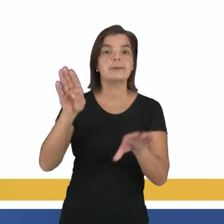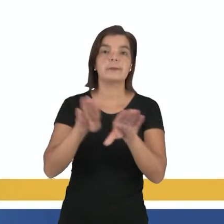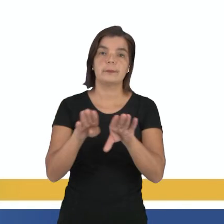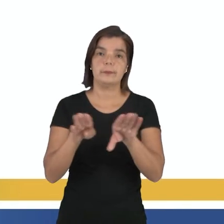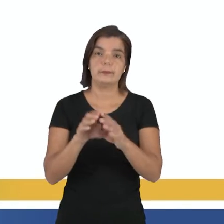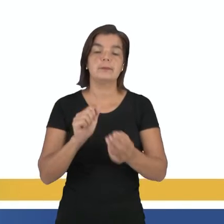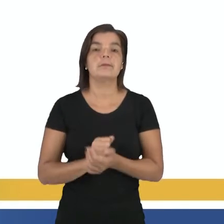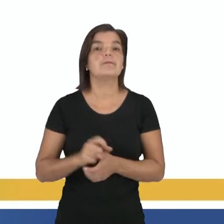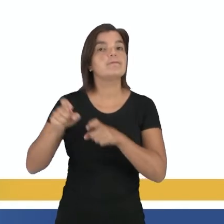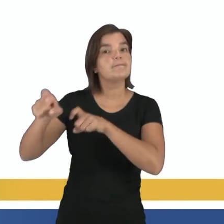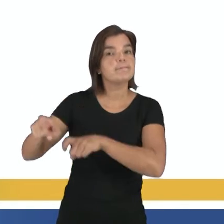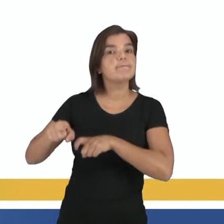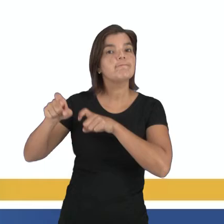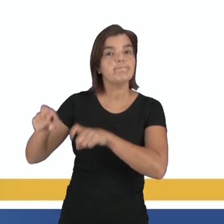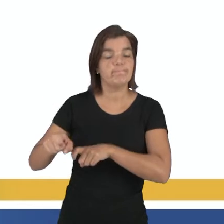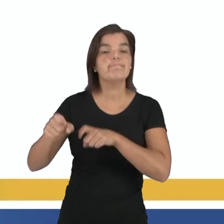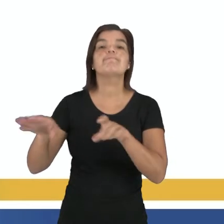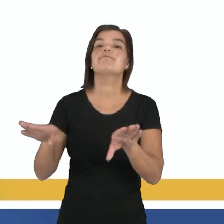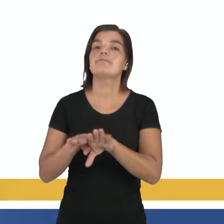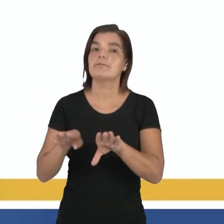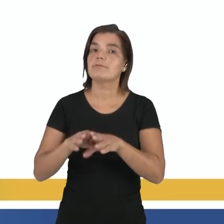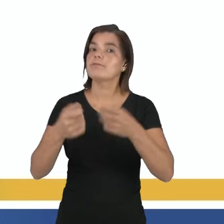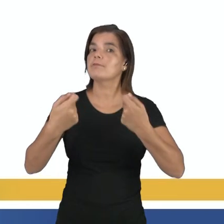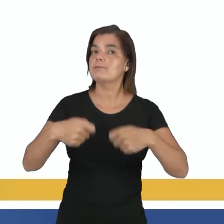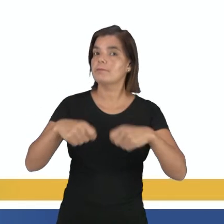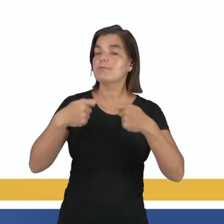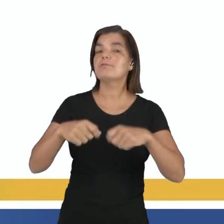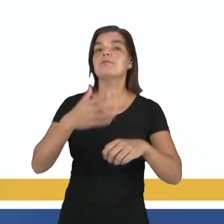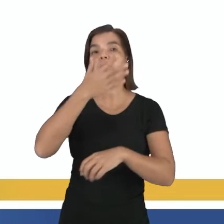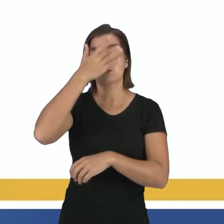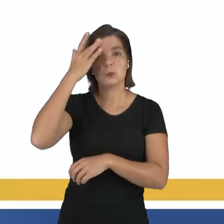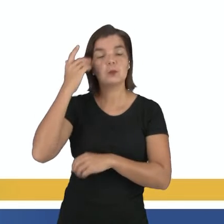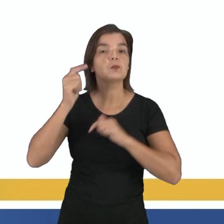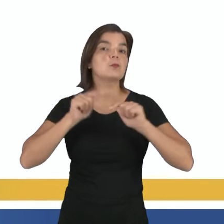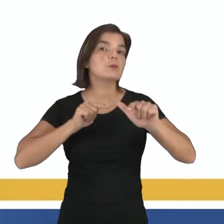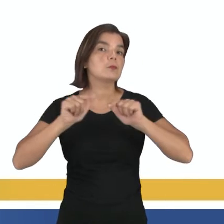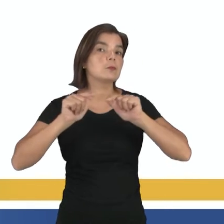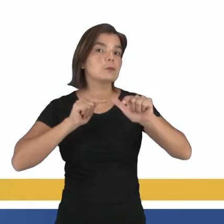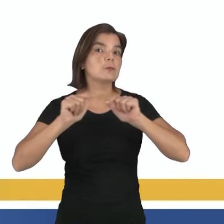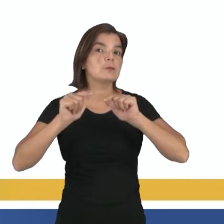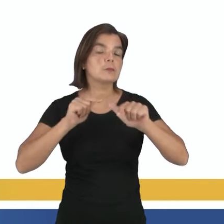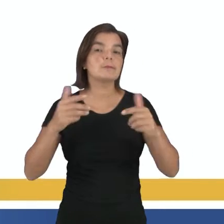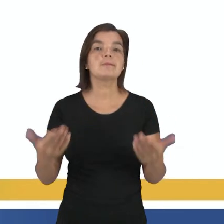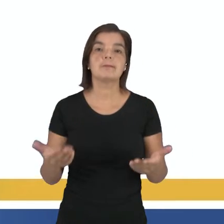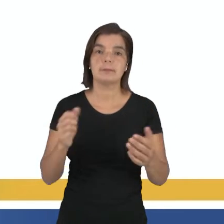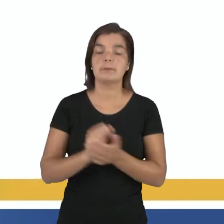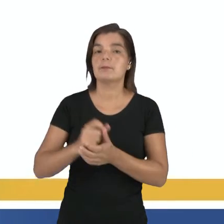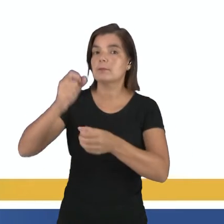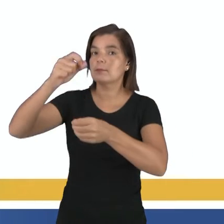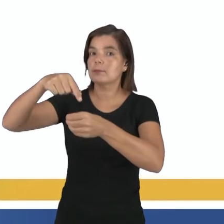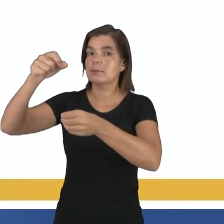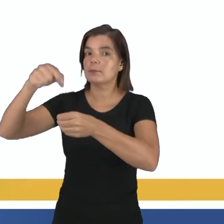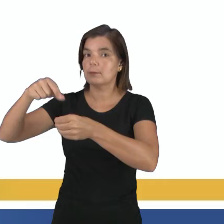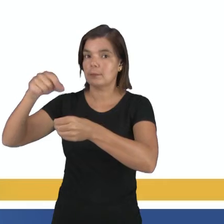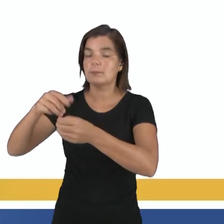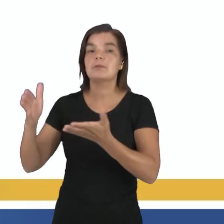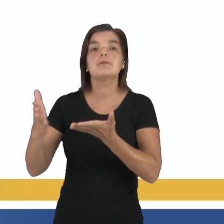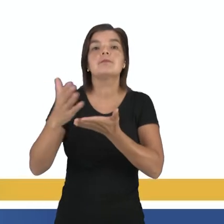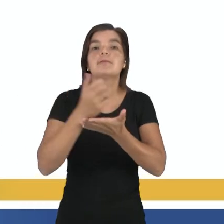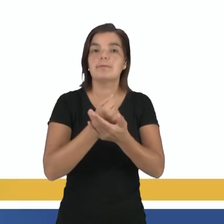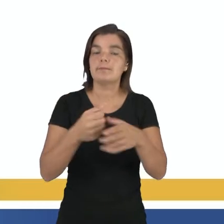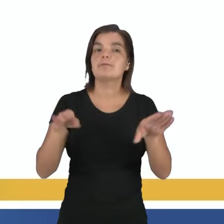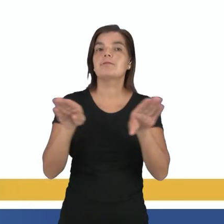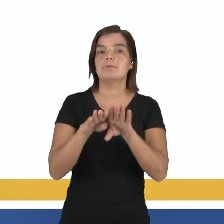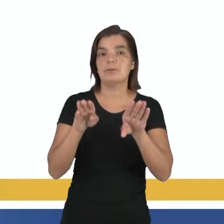nas questões agrícolas, onde é necessário maior número de trabalhadores na plantação e na